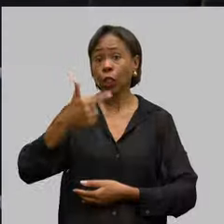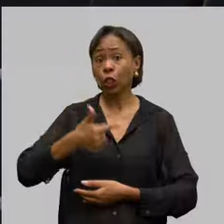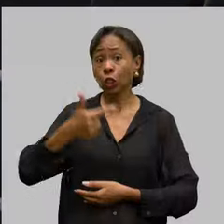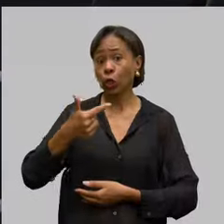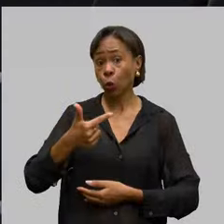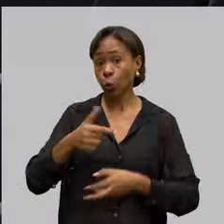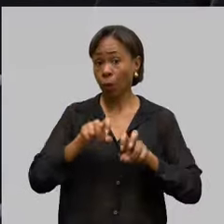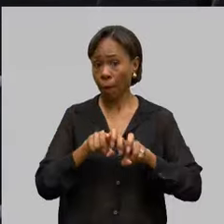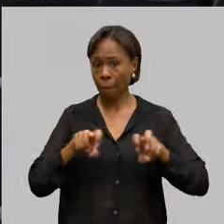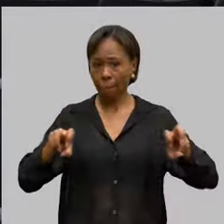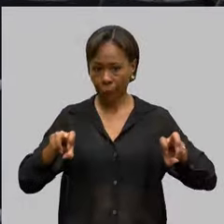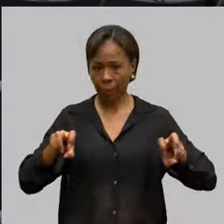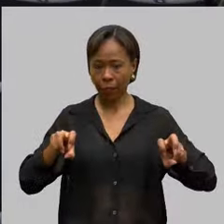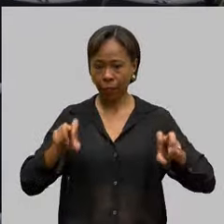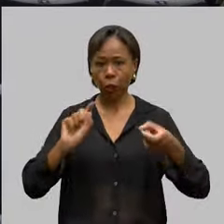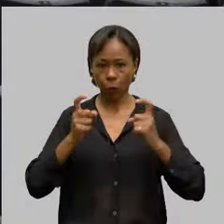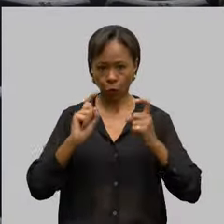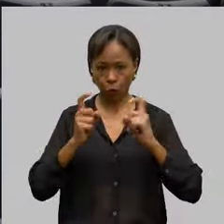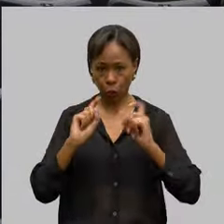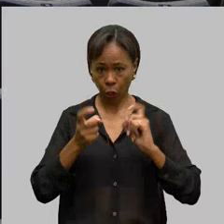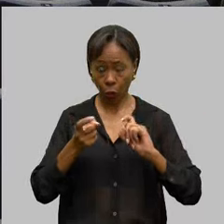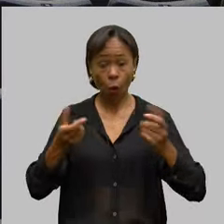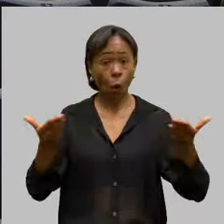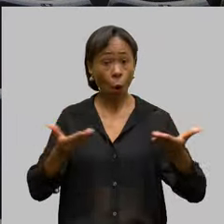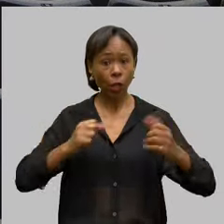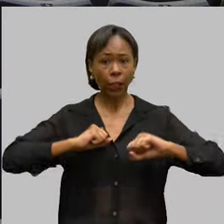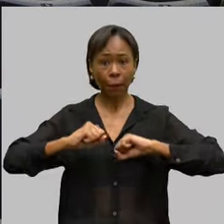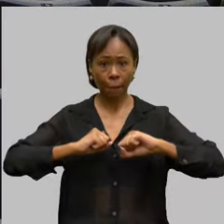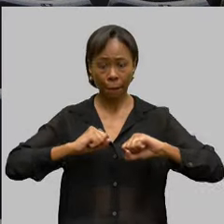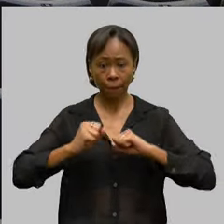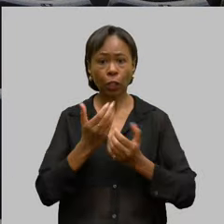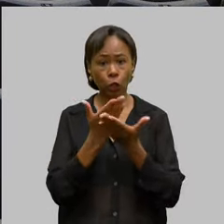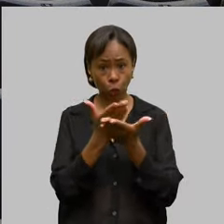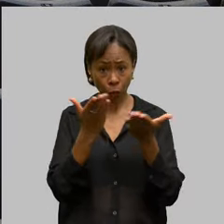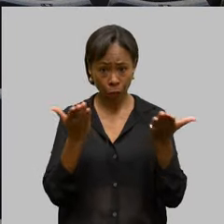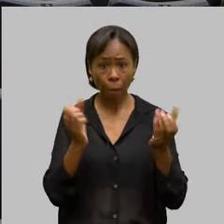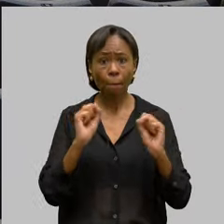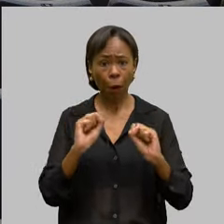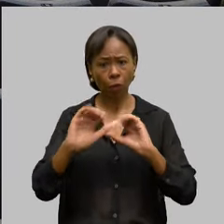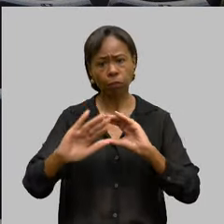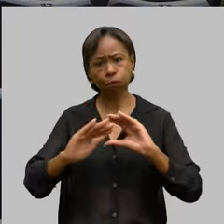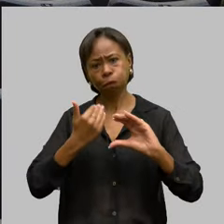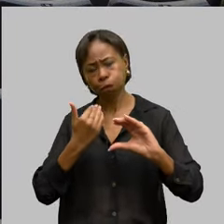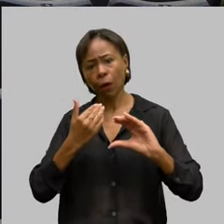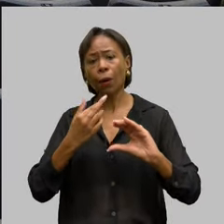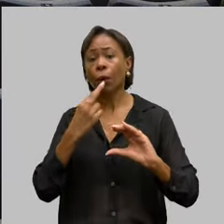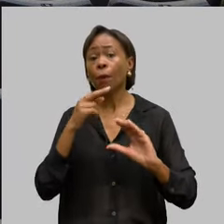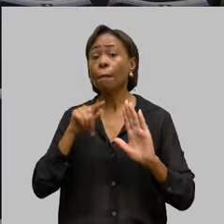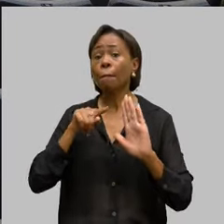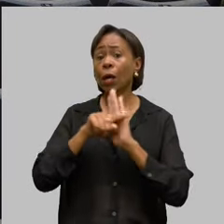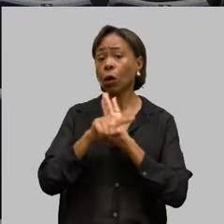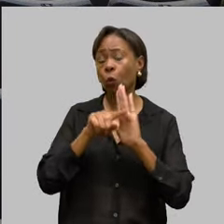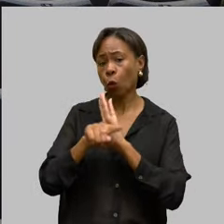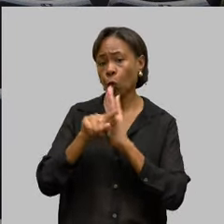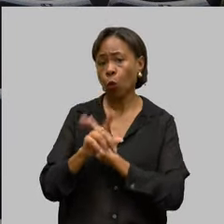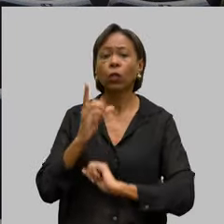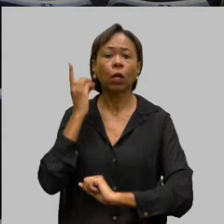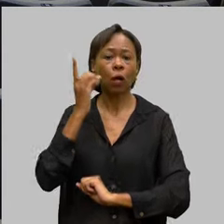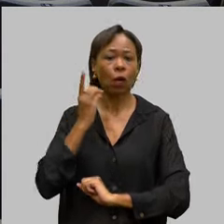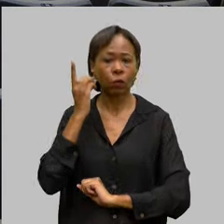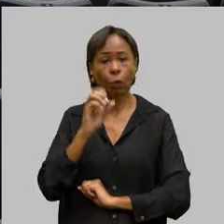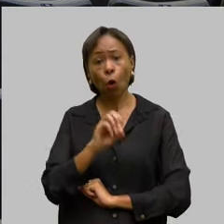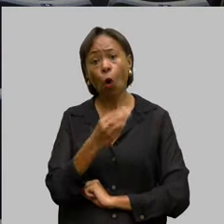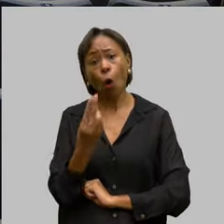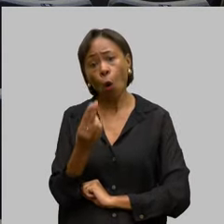de trabalho lembramos que nesse debate o usuário poderá encaminhar perguntas aos parlamentares ou aos nossos